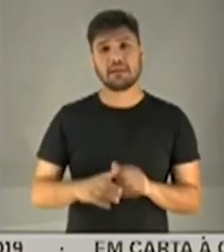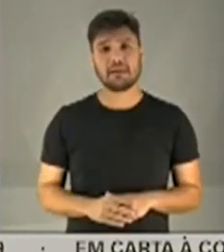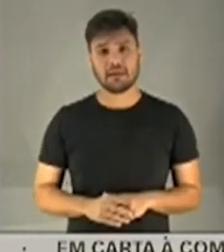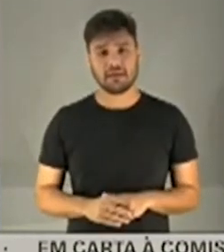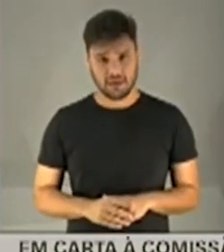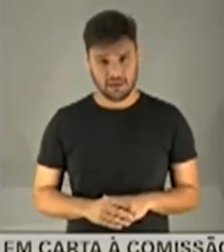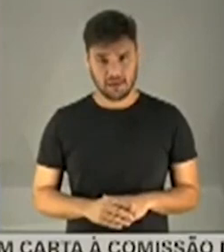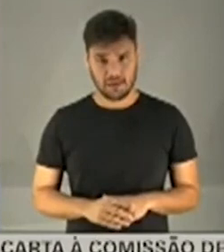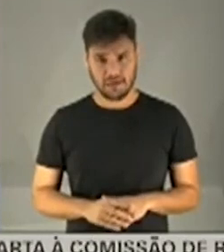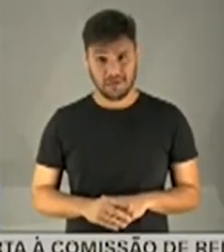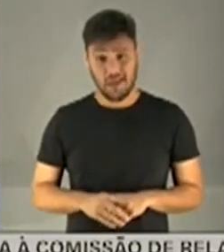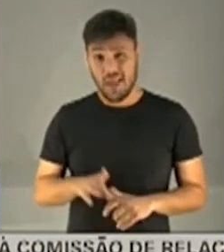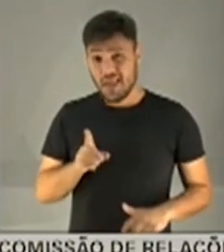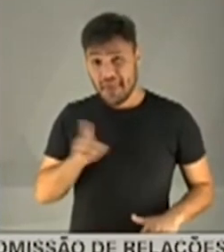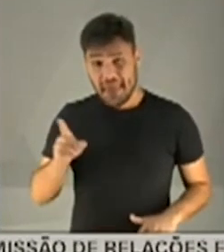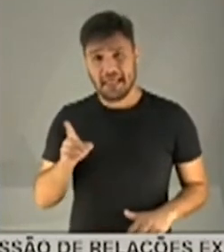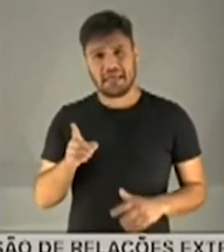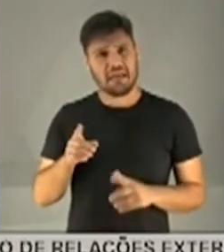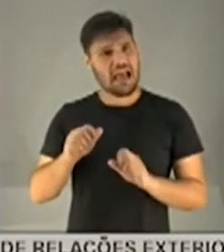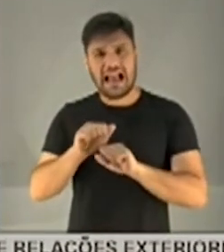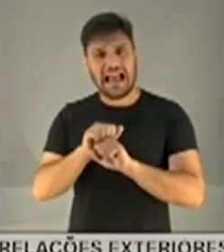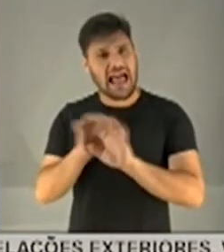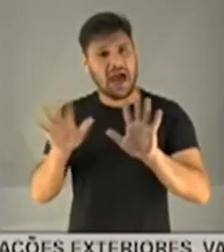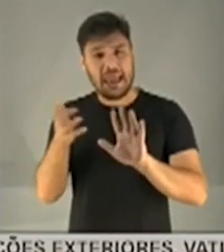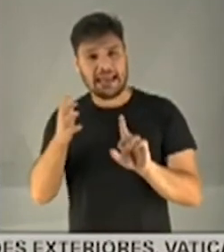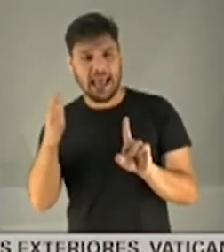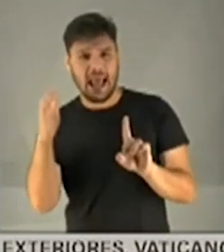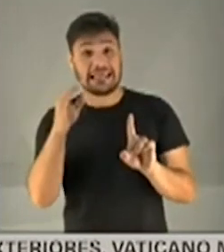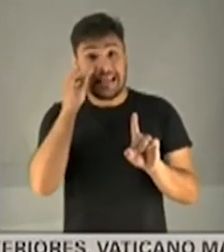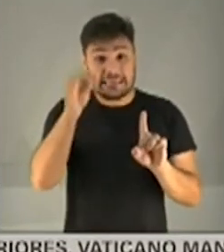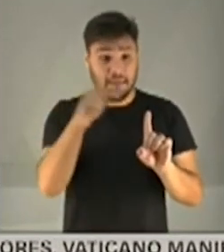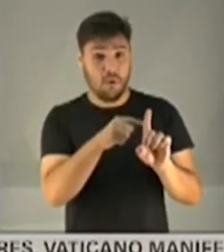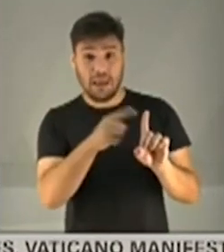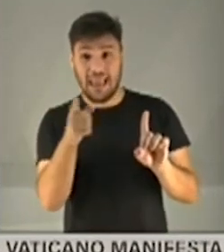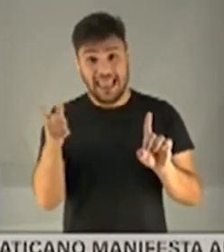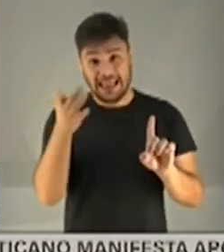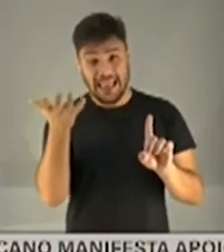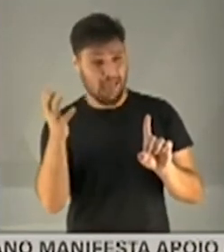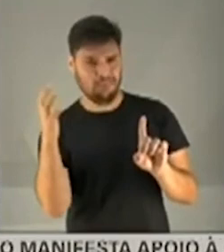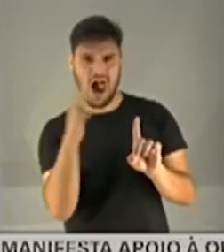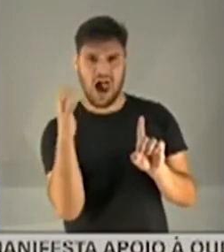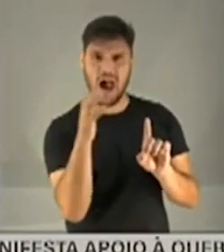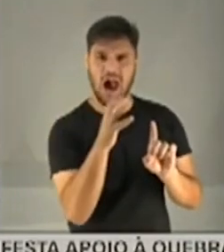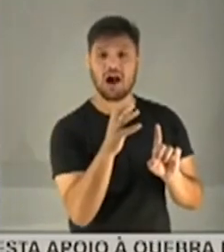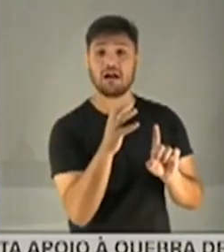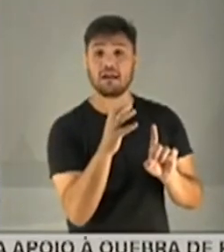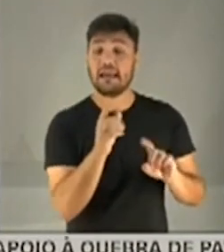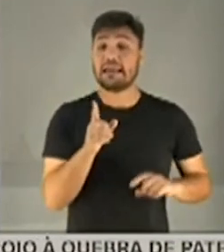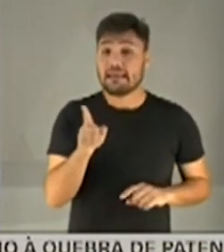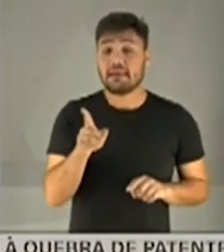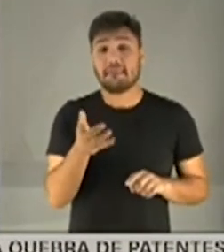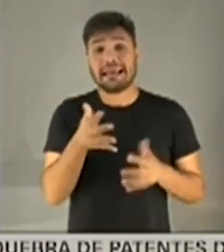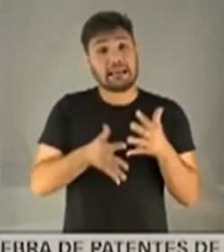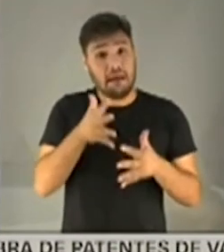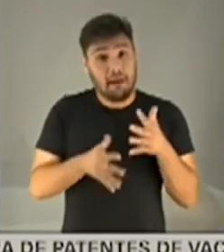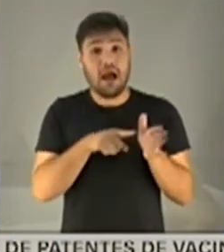porque é um caso clássico de coação de testemunha e de dificuldade ao avanço